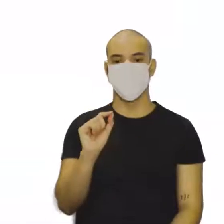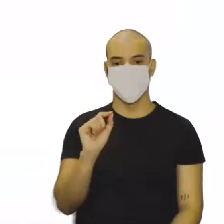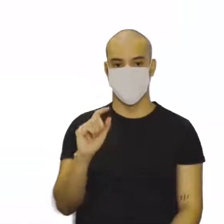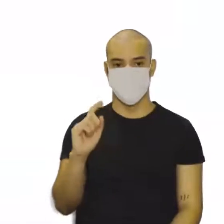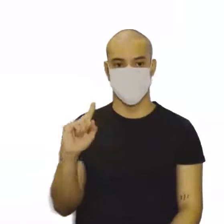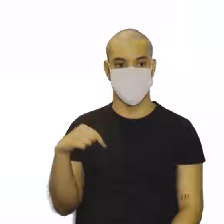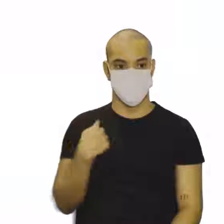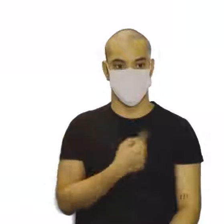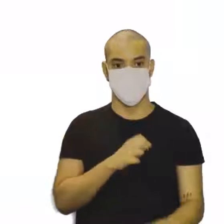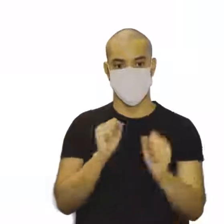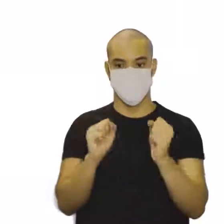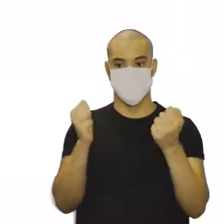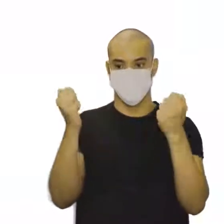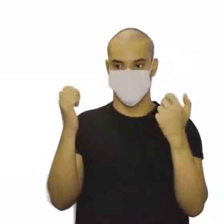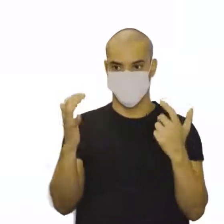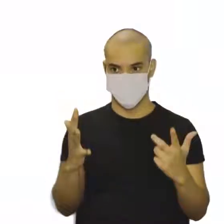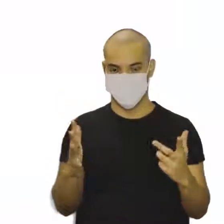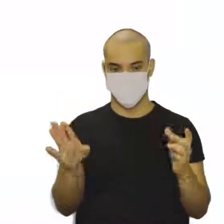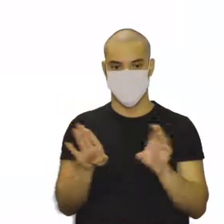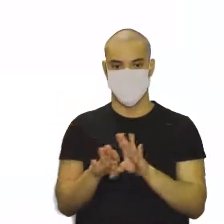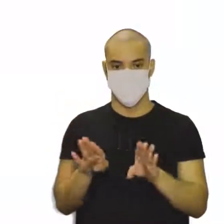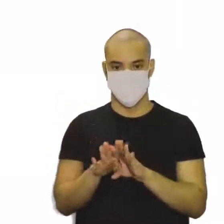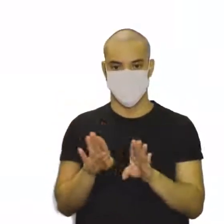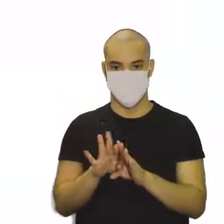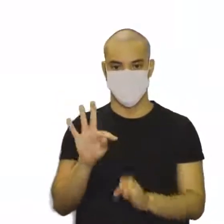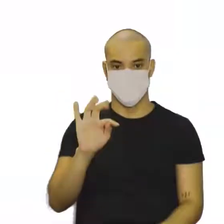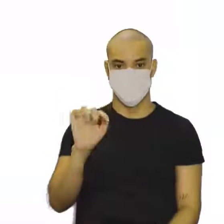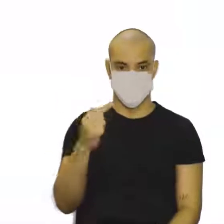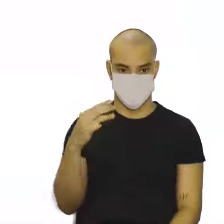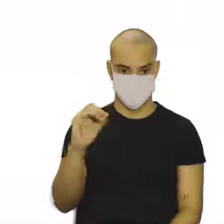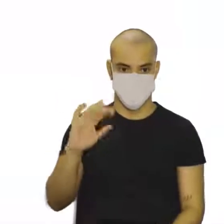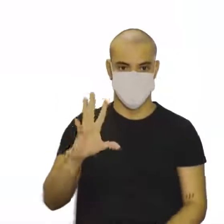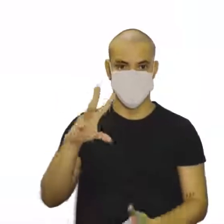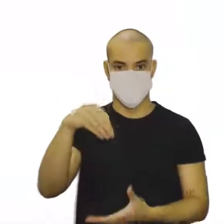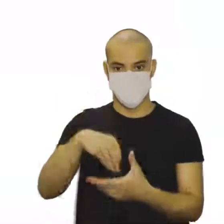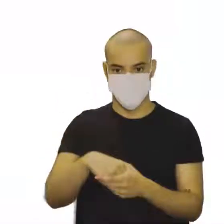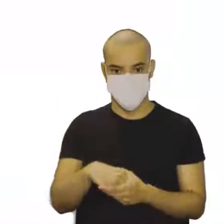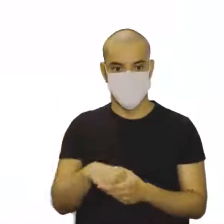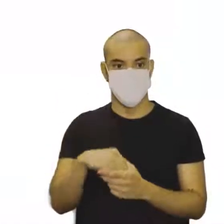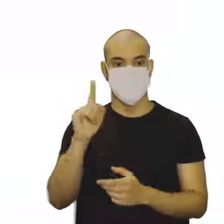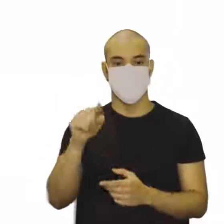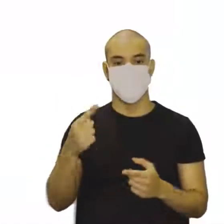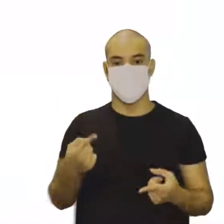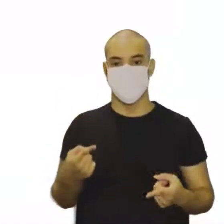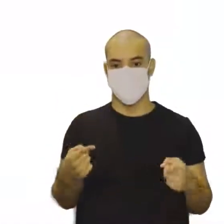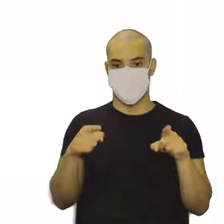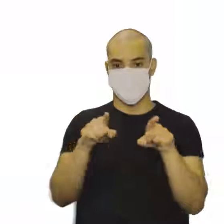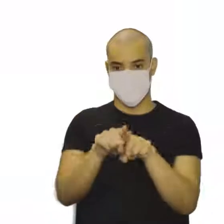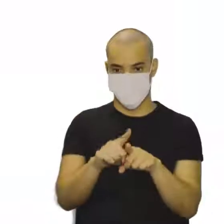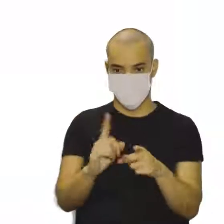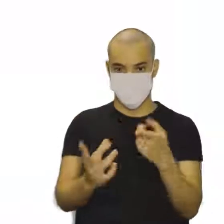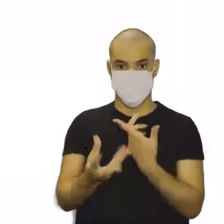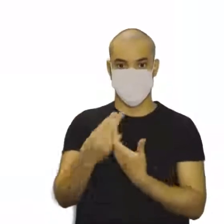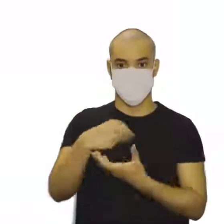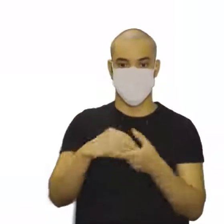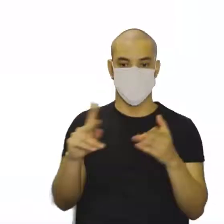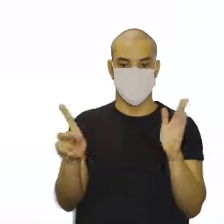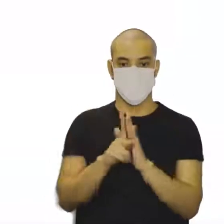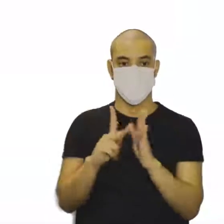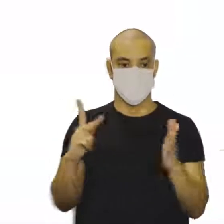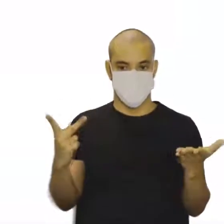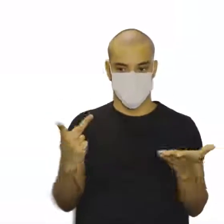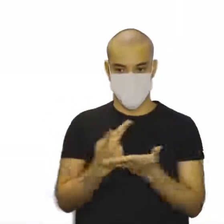nós podemos dizer o seguinte também, que a tensão nos terminais do indutor é proporcional à corrente que nele